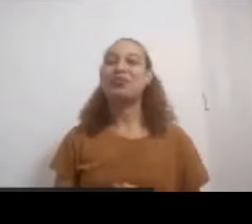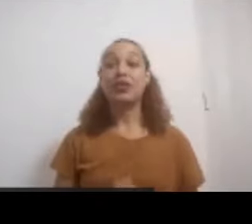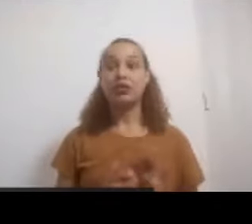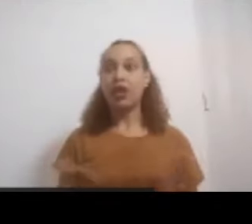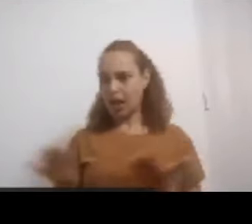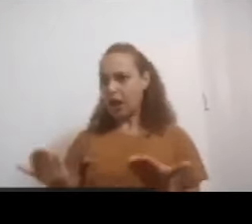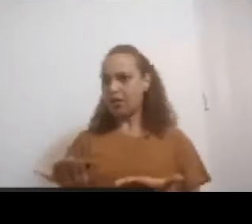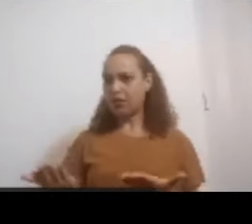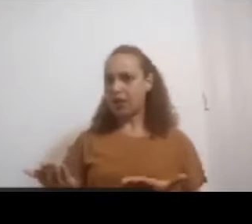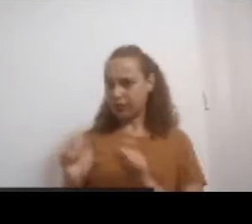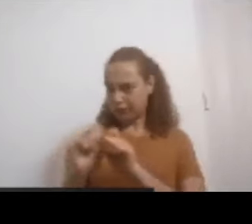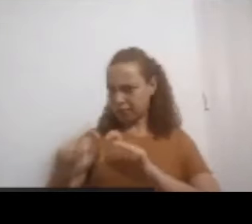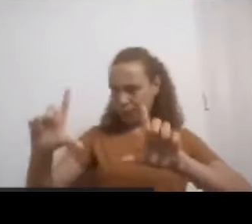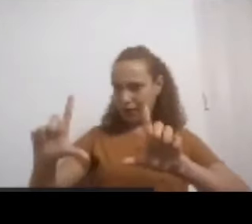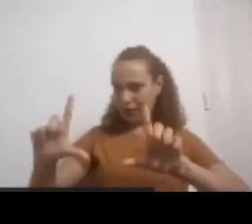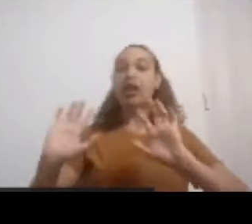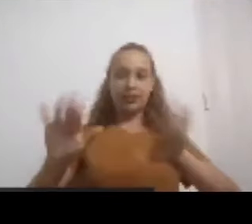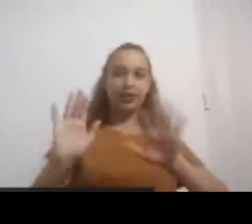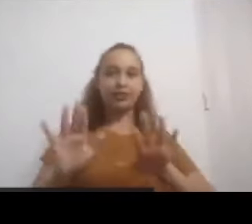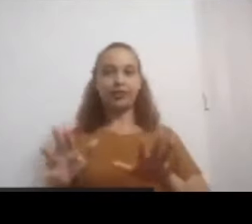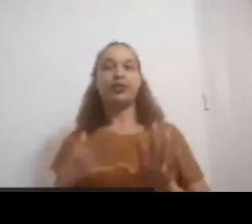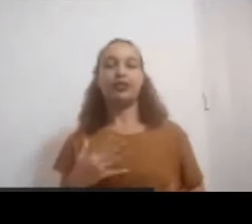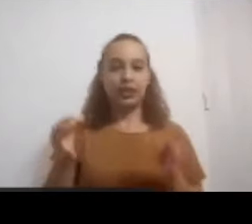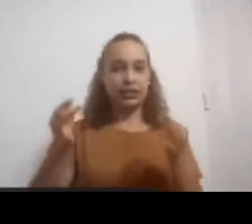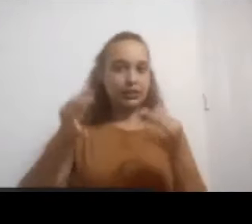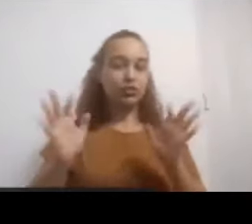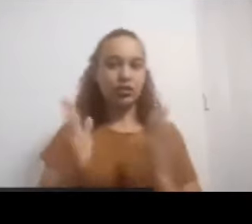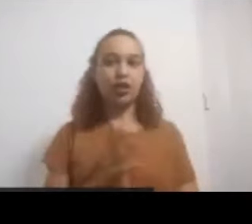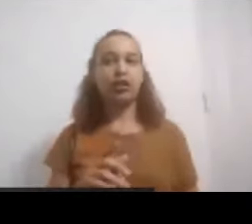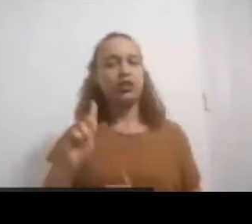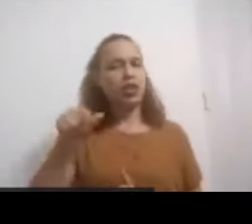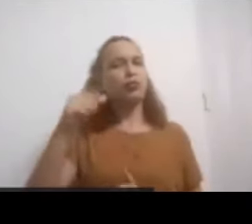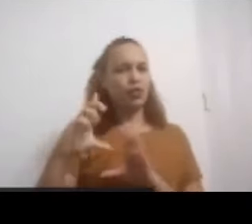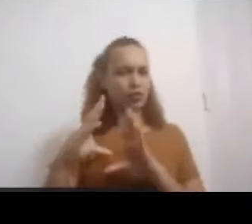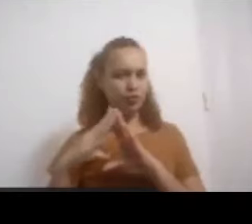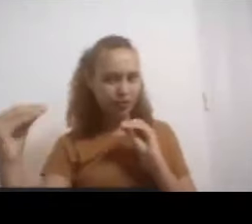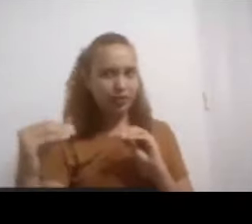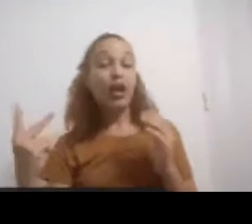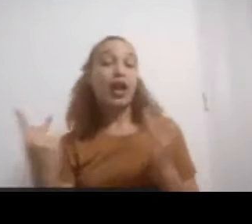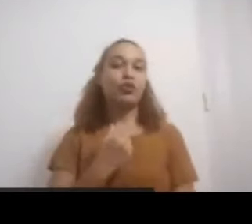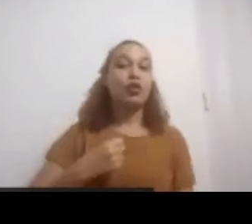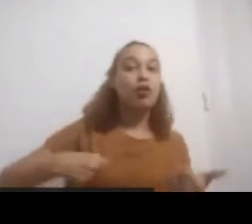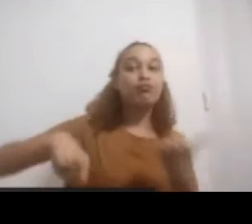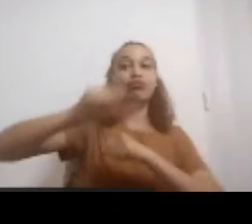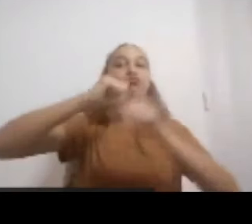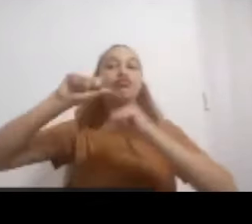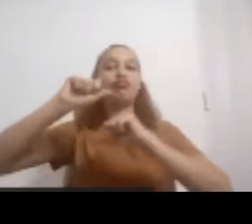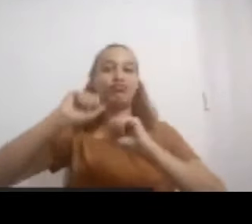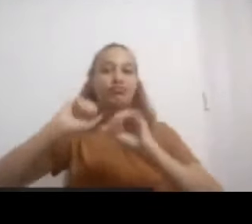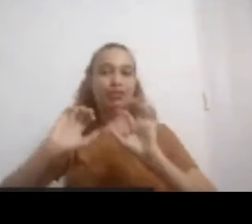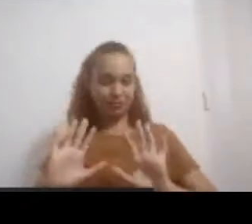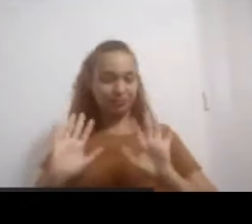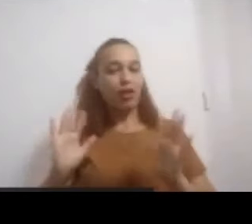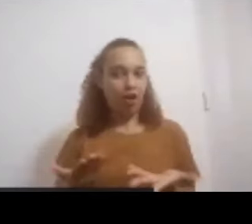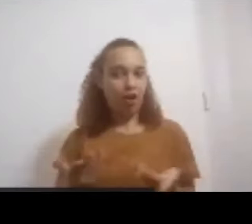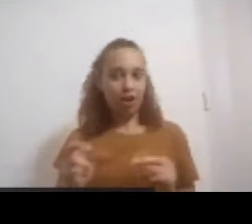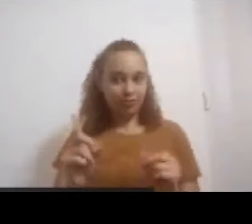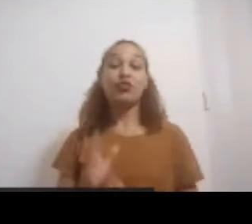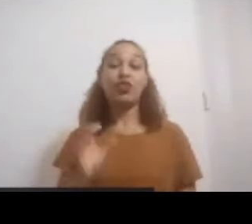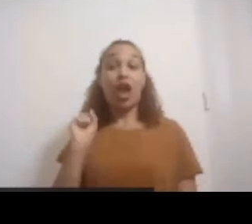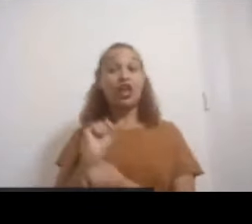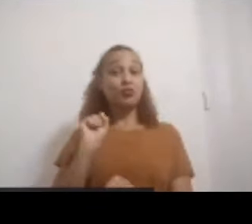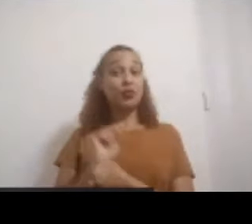tudo certo. É quando a Bruna for sair que vai acontecer aqui, por questões técnicas, uma mudança. Vamos aguardar a Bruna